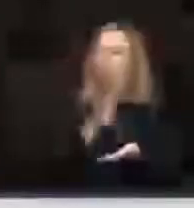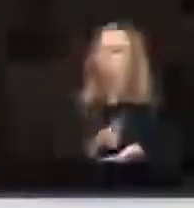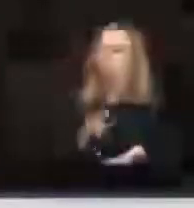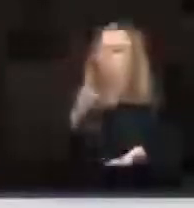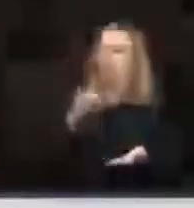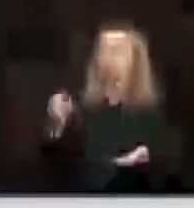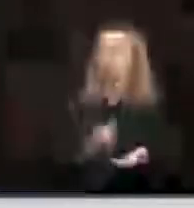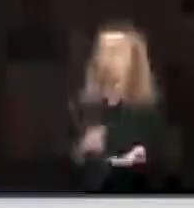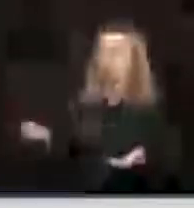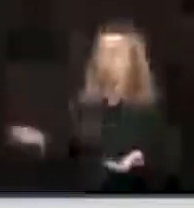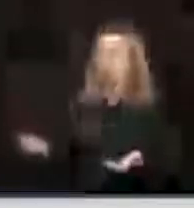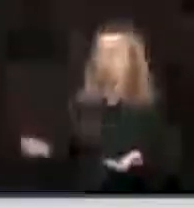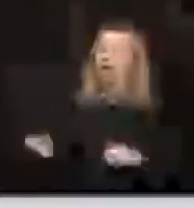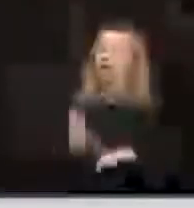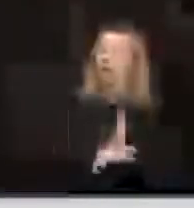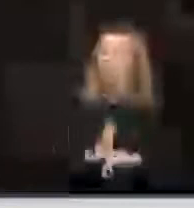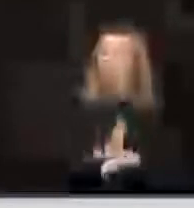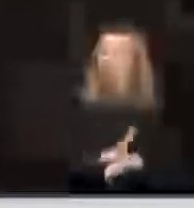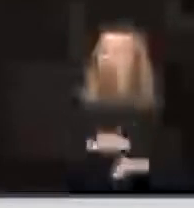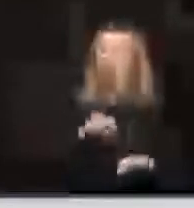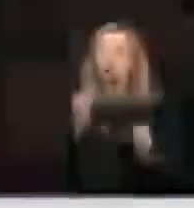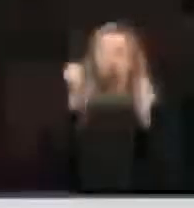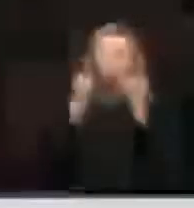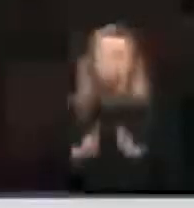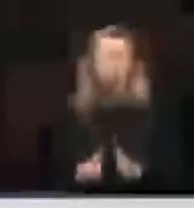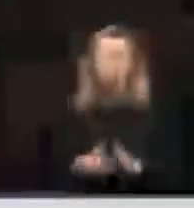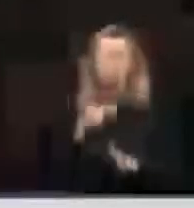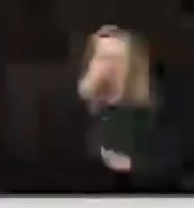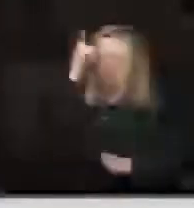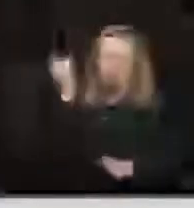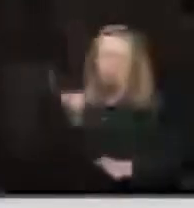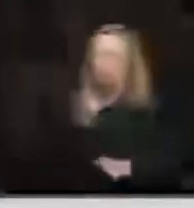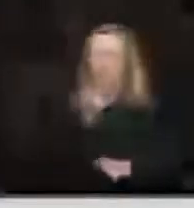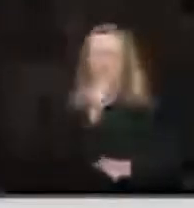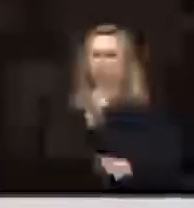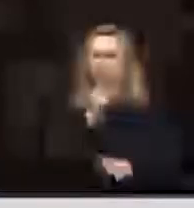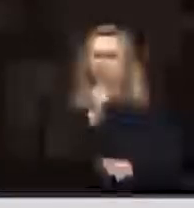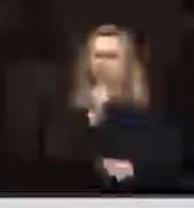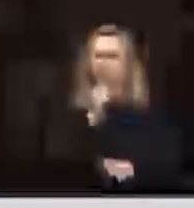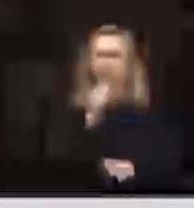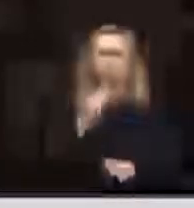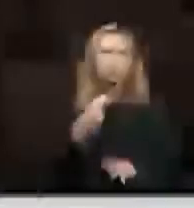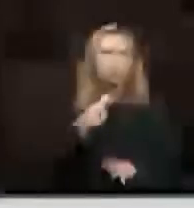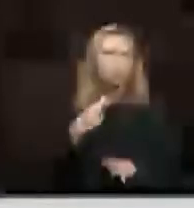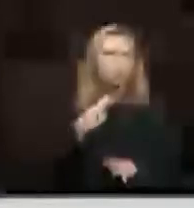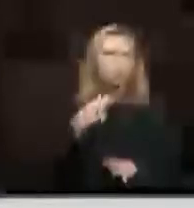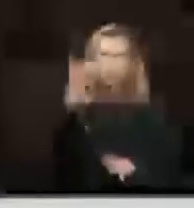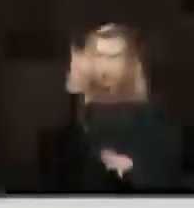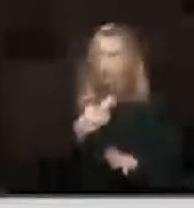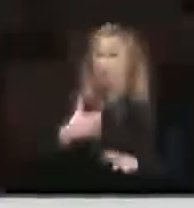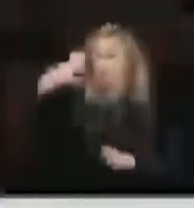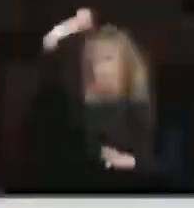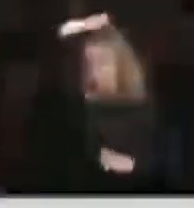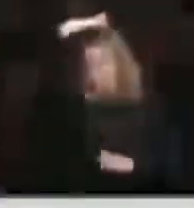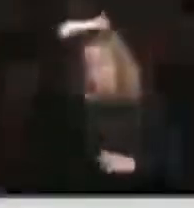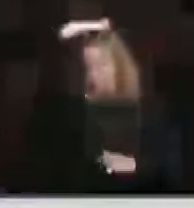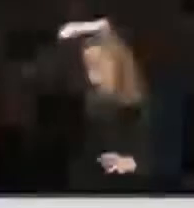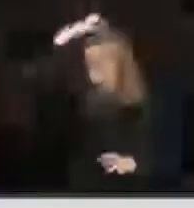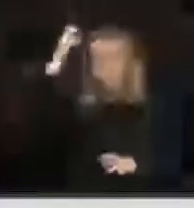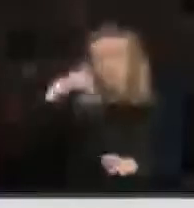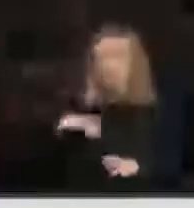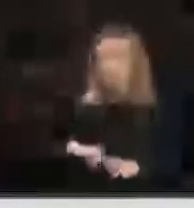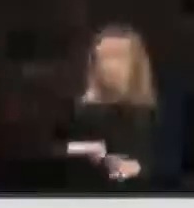A Constituição diz que ninguém será considerado culpado até o trânsito em julgado da